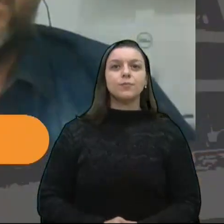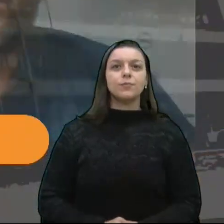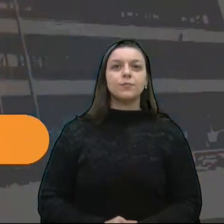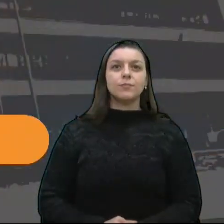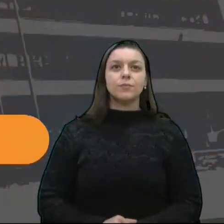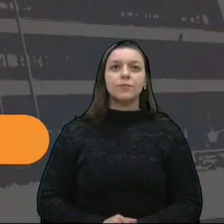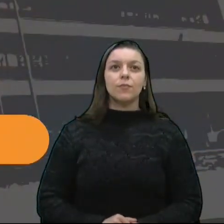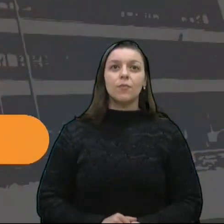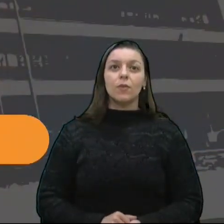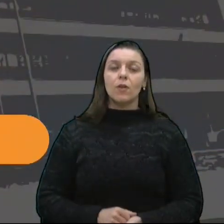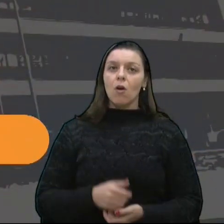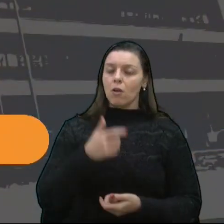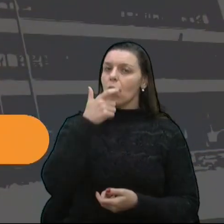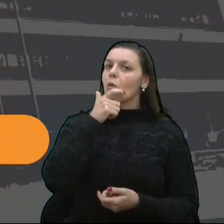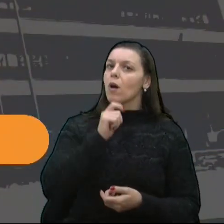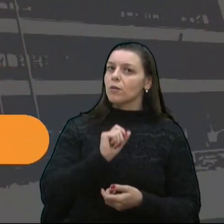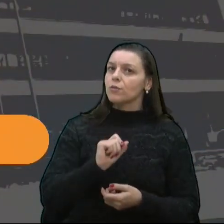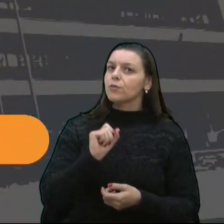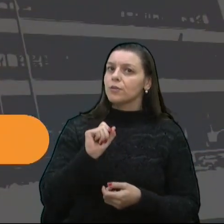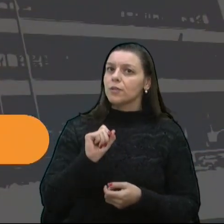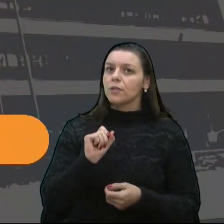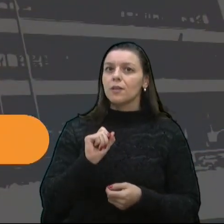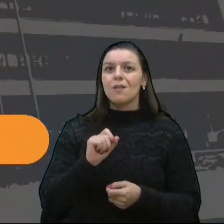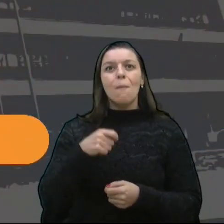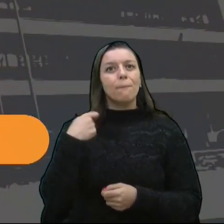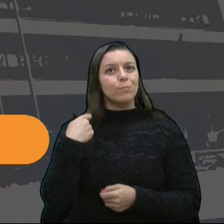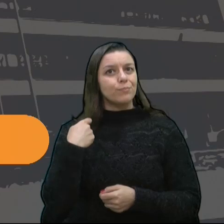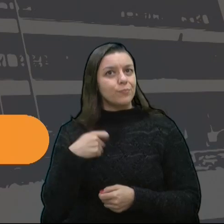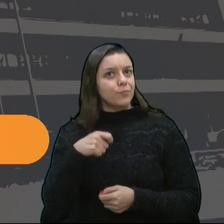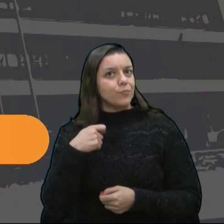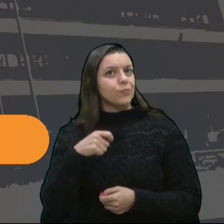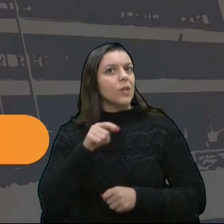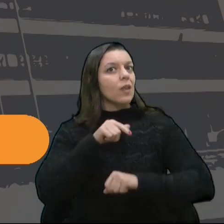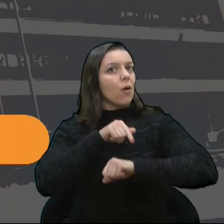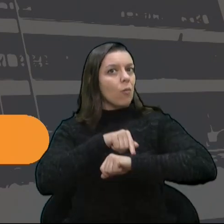Olha, eu acho que é essencial, né, nesse momento,